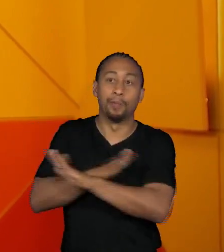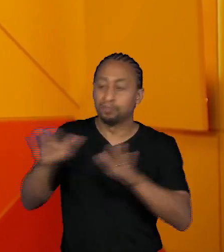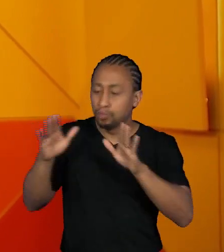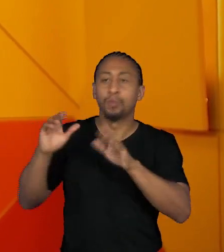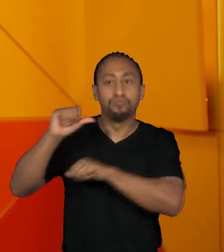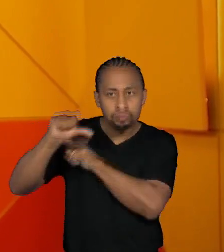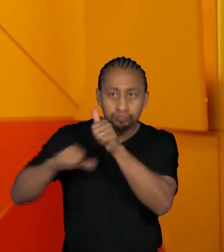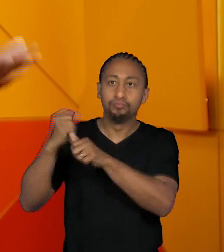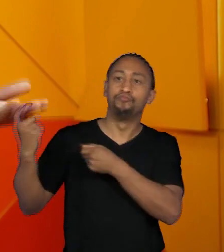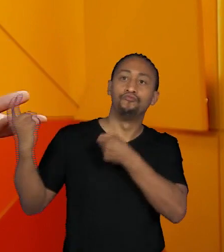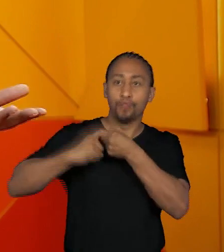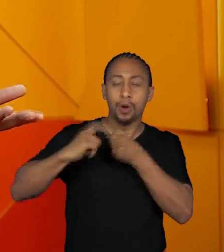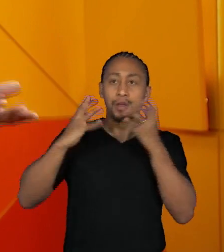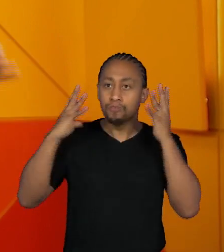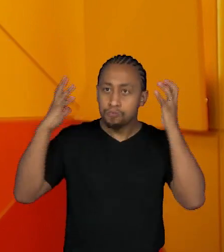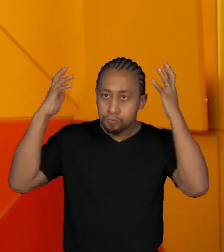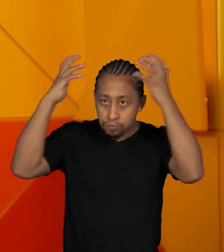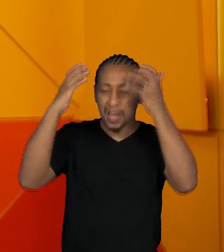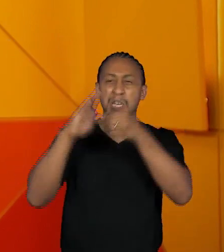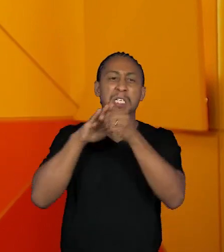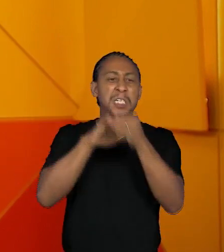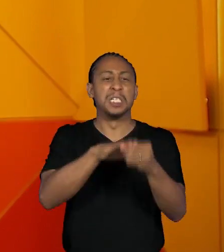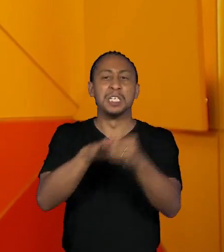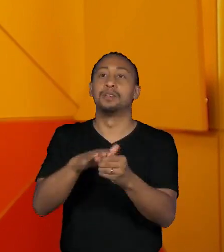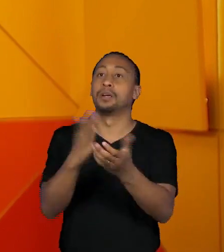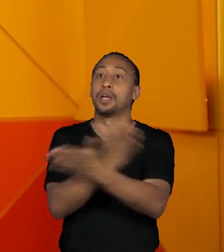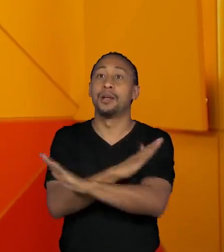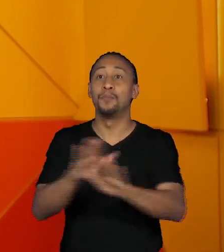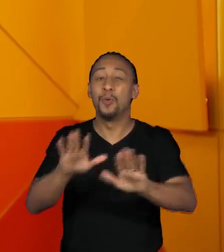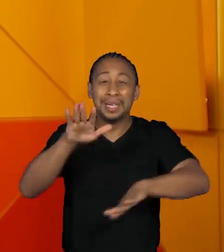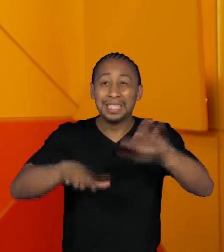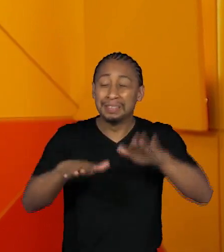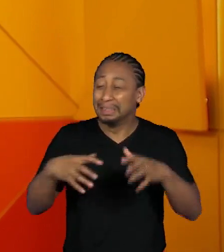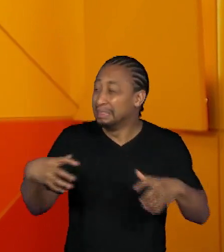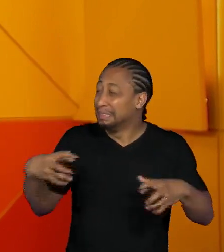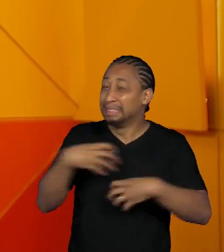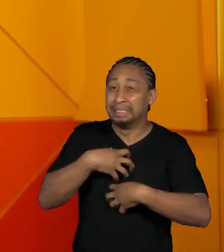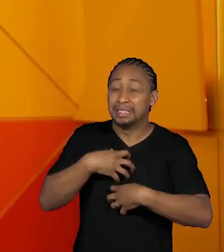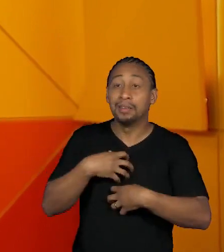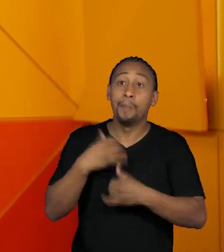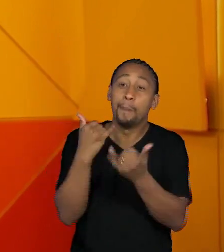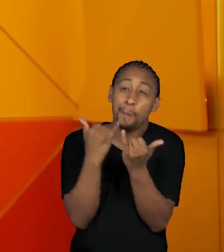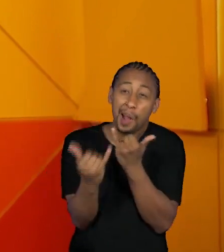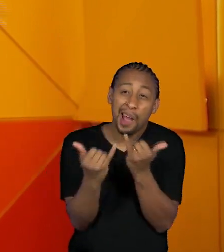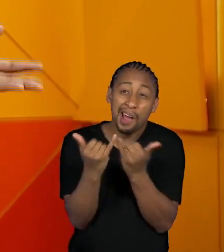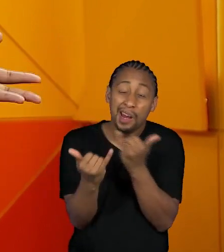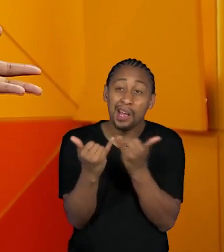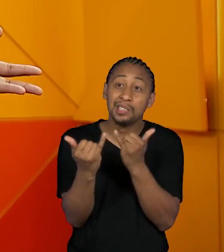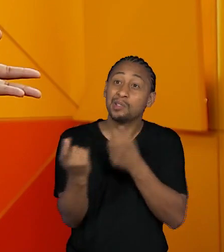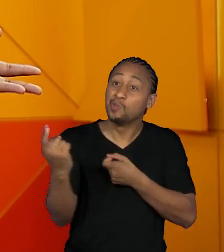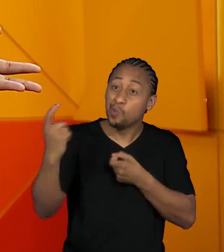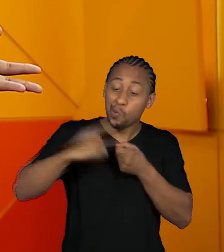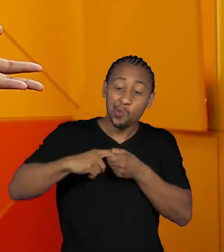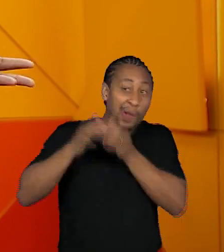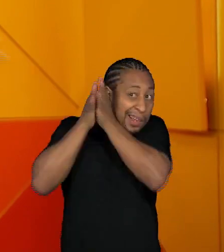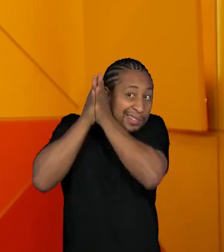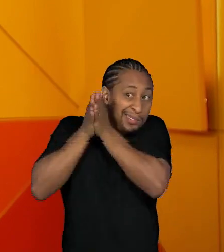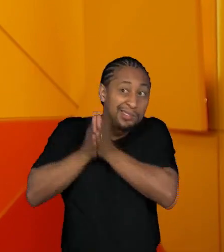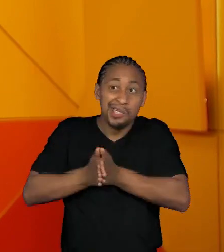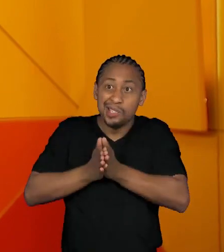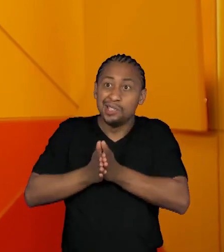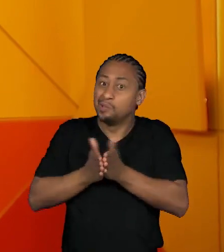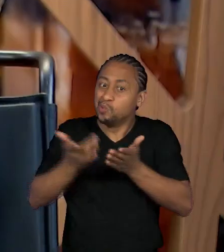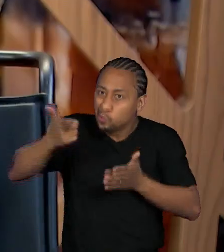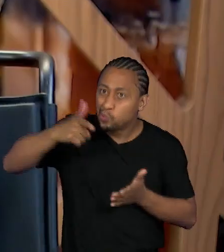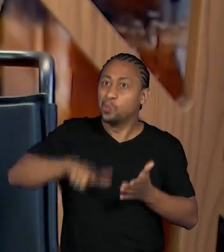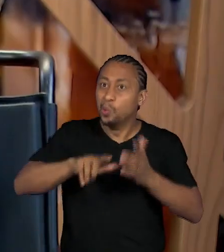crespo. Sim. A gente sai de uma opressão, às vezes entra em outra, e parece que a gente está voltando novamente. Cabelo liso é moda de novo? Como que é